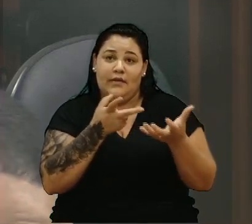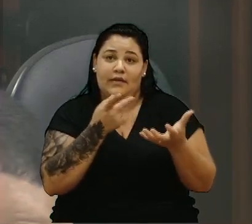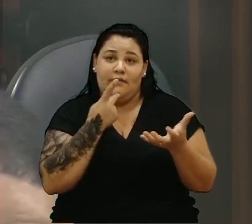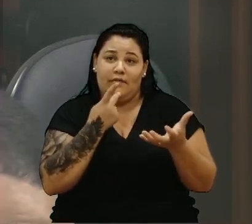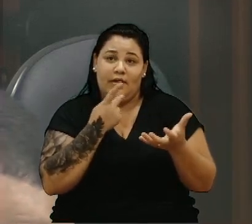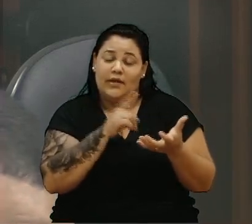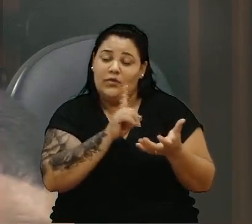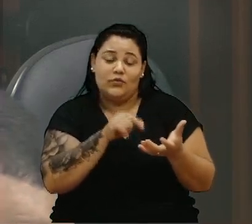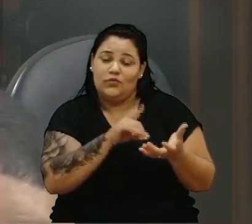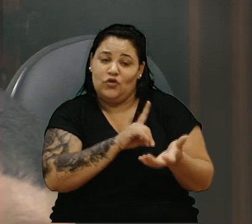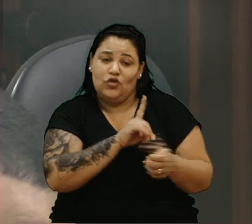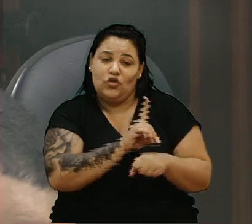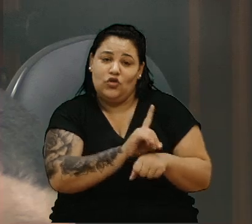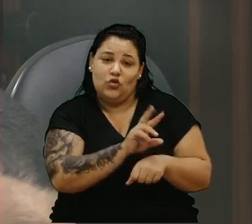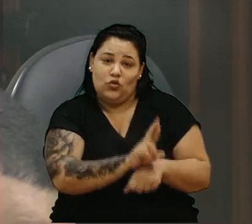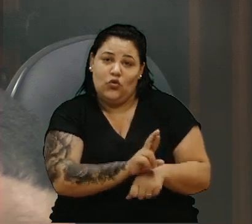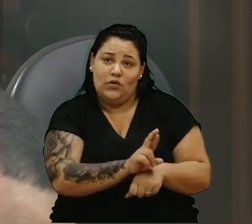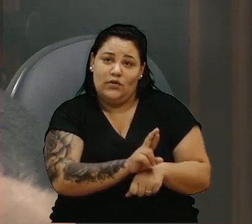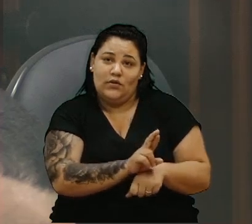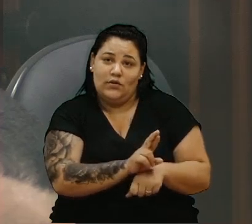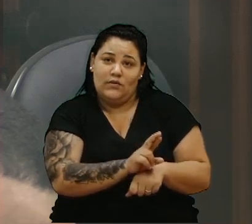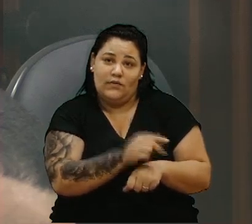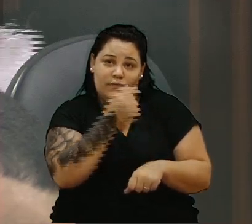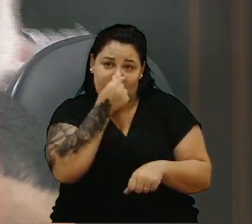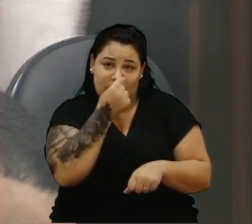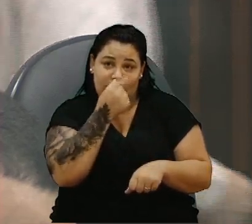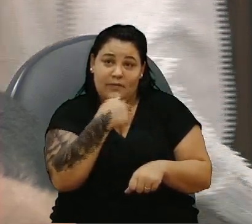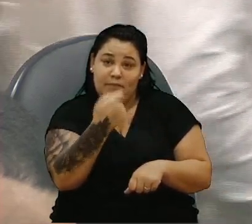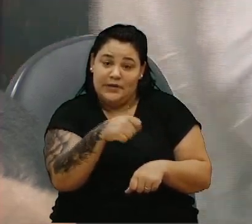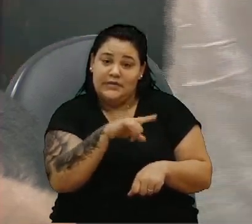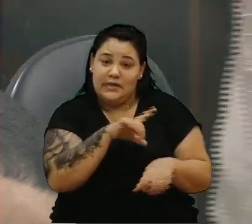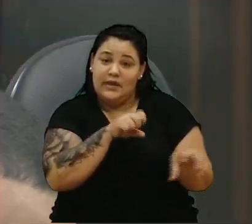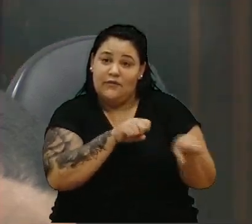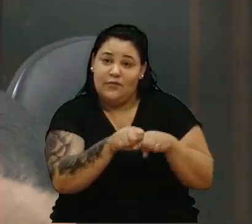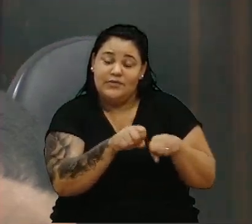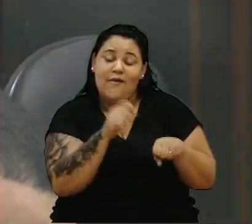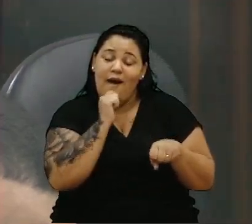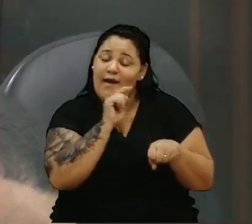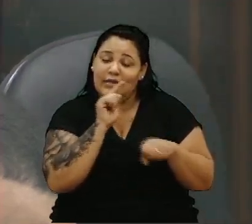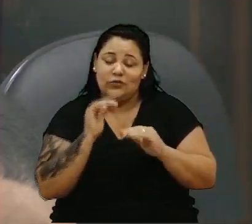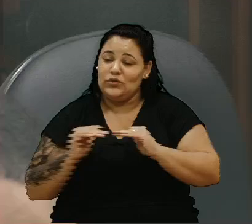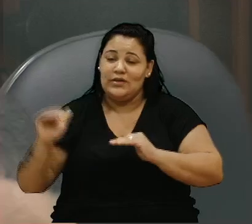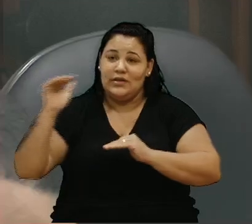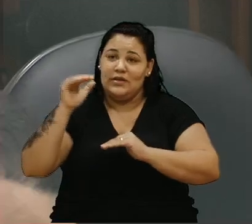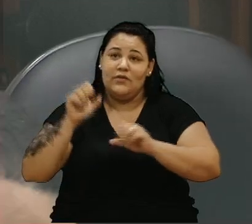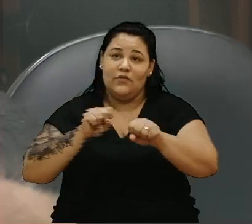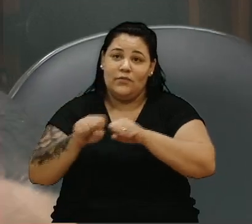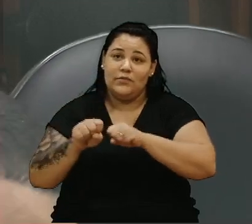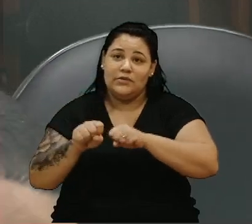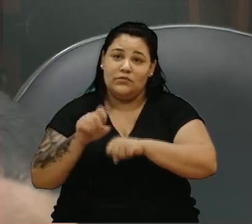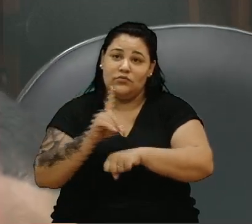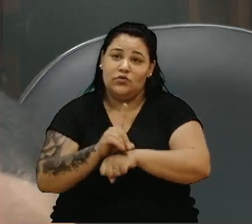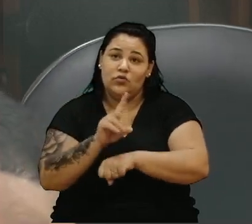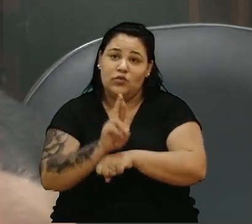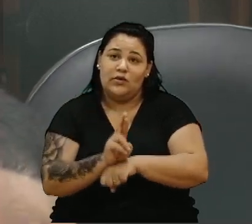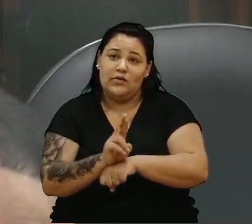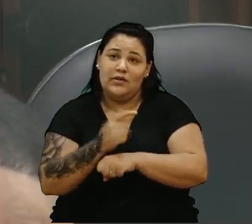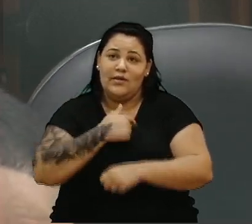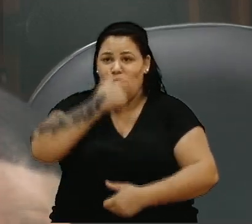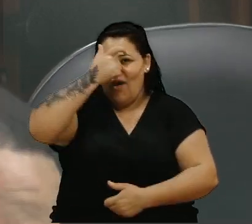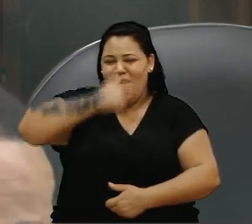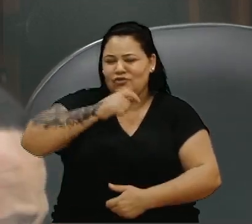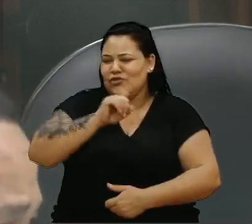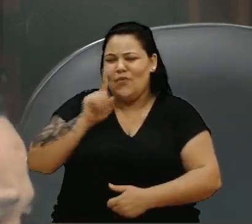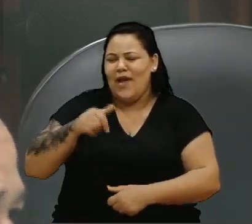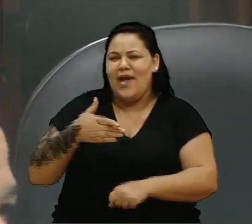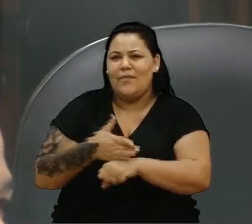Fantinel. Para ser doutor, tem que ter doutorado, e eu não cheguei ainda nesse nível de questão acadêmica, e acho que esse não é o